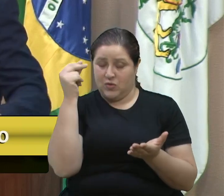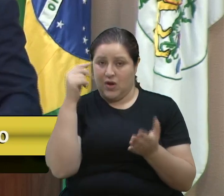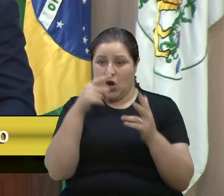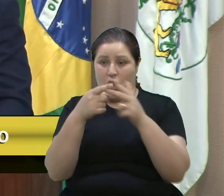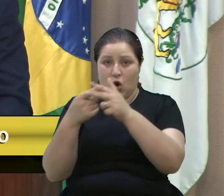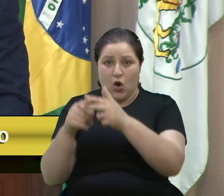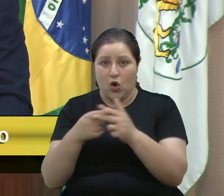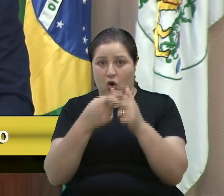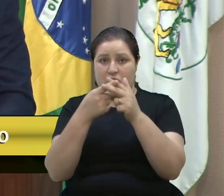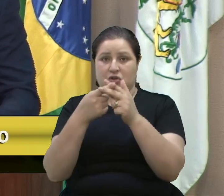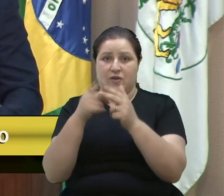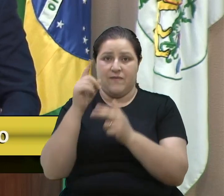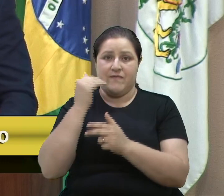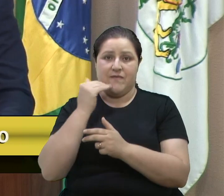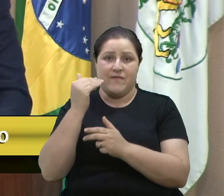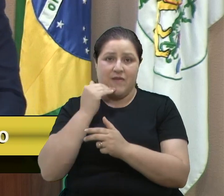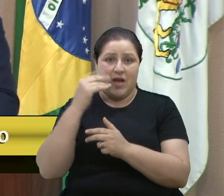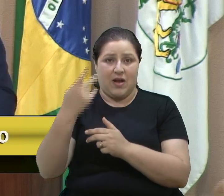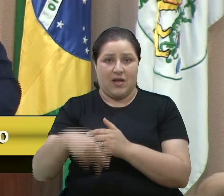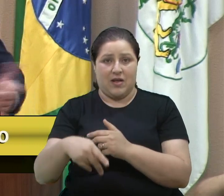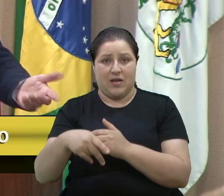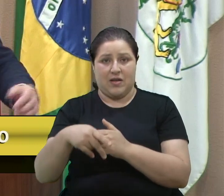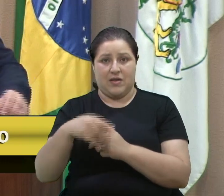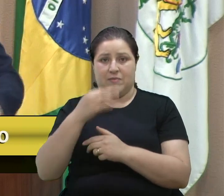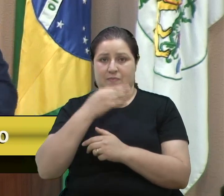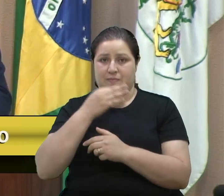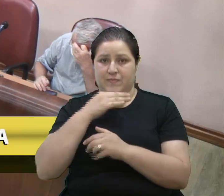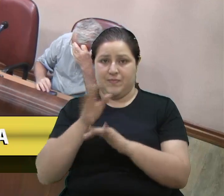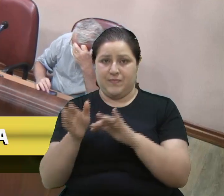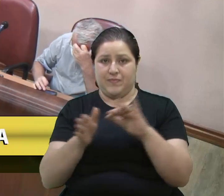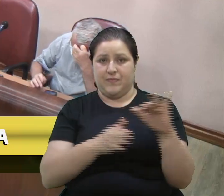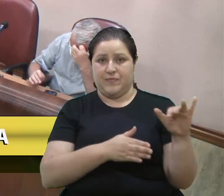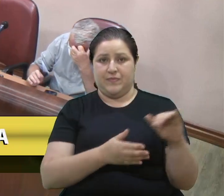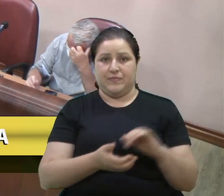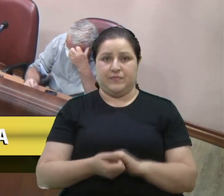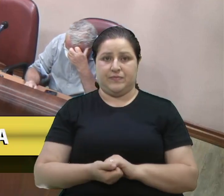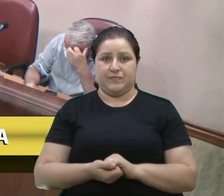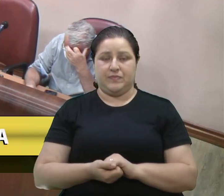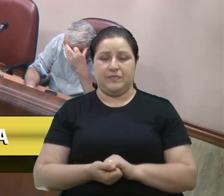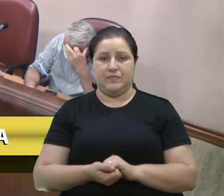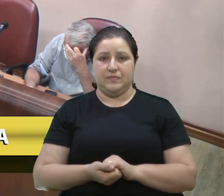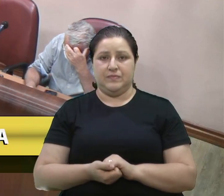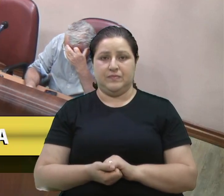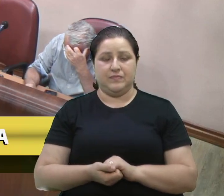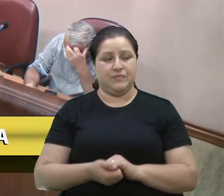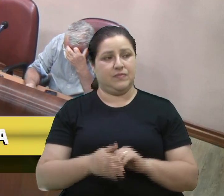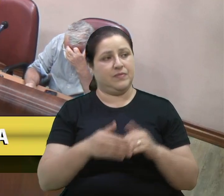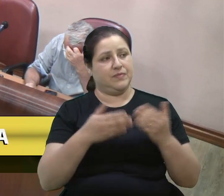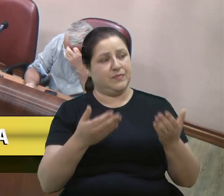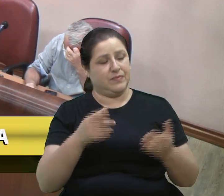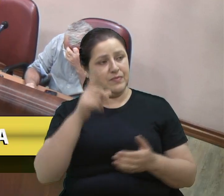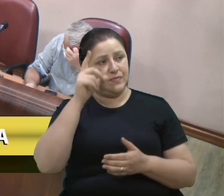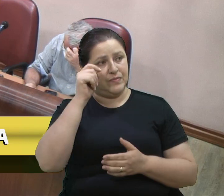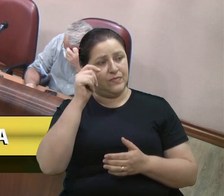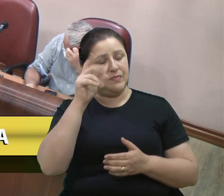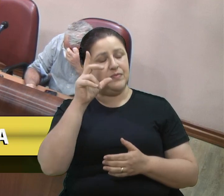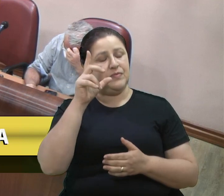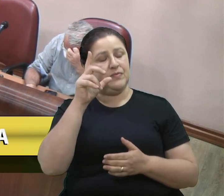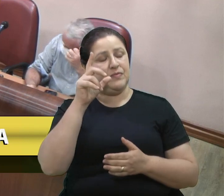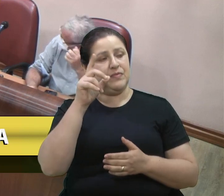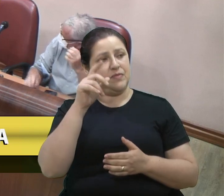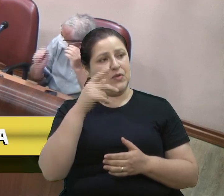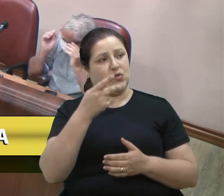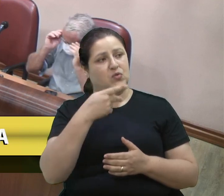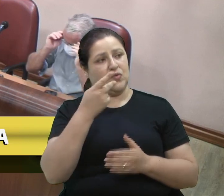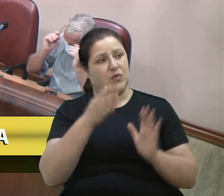nosso município. Muito obrigado. Por favor, uma parte, Felipe. Vereador Scalco, eu acho que tenho certeza que o debate que o senhor